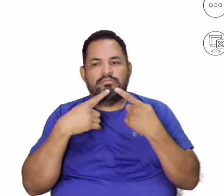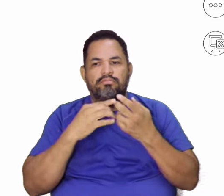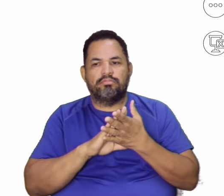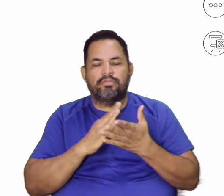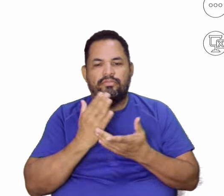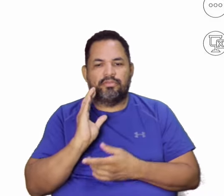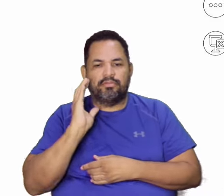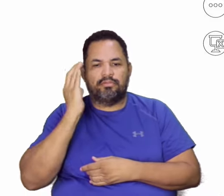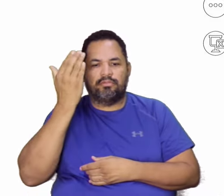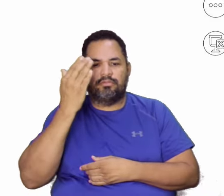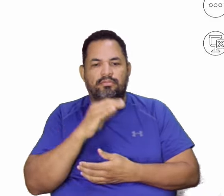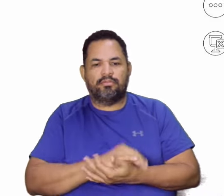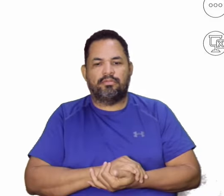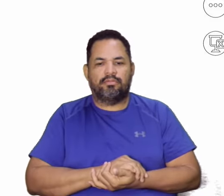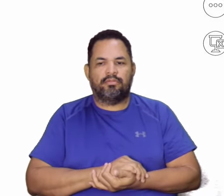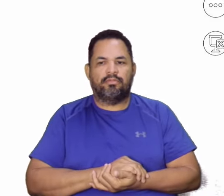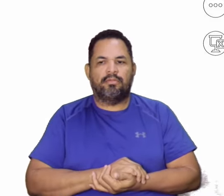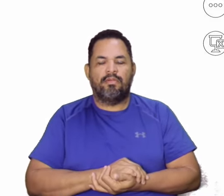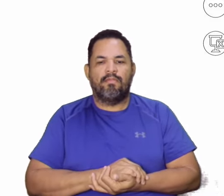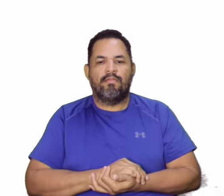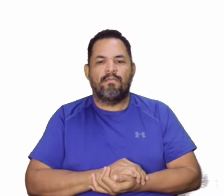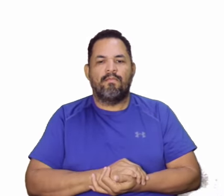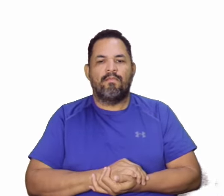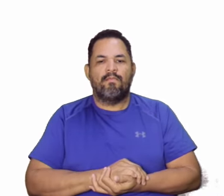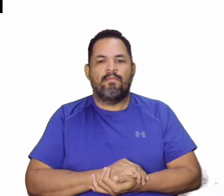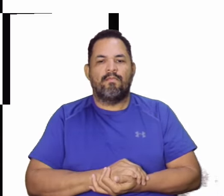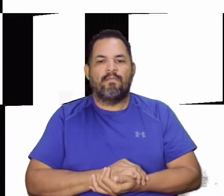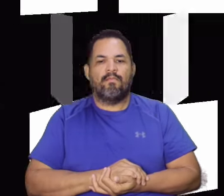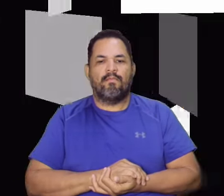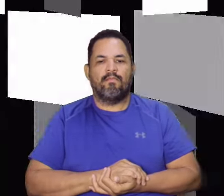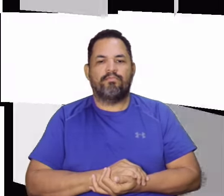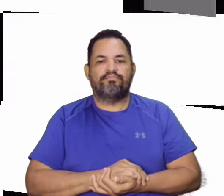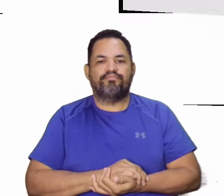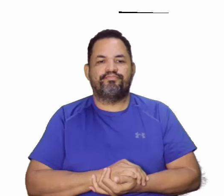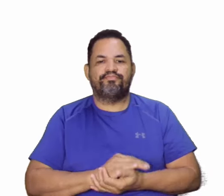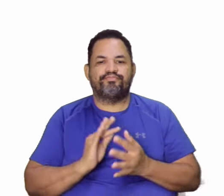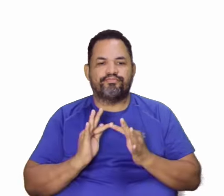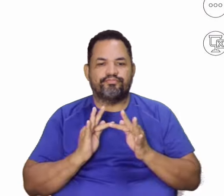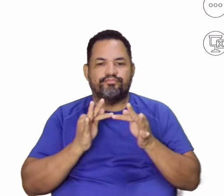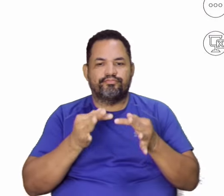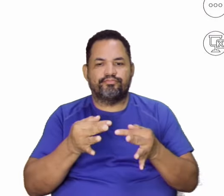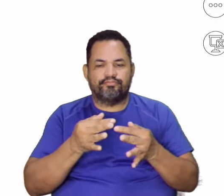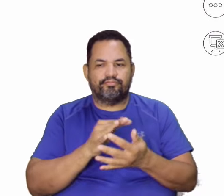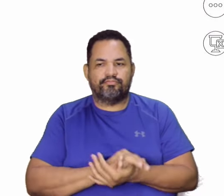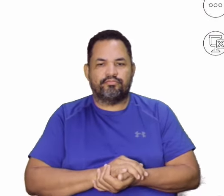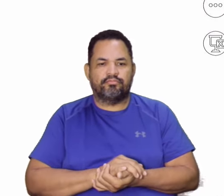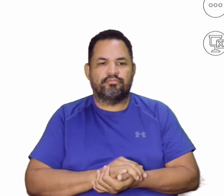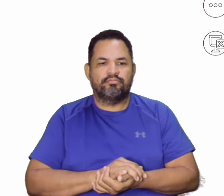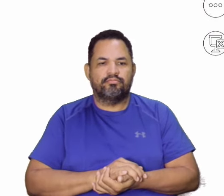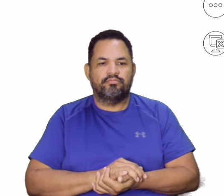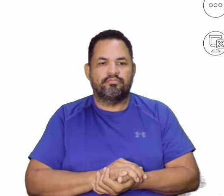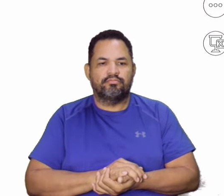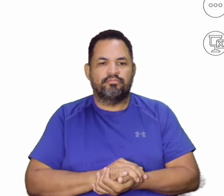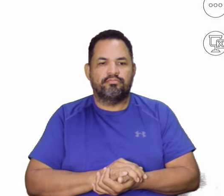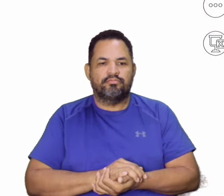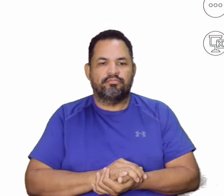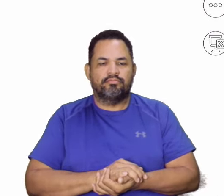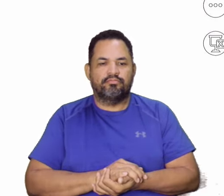sancionada aí a sua dúvida né Muito bem última questão aqui pra gente finalizar